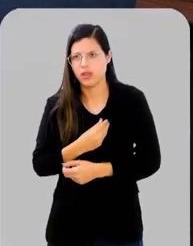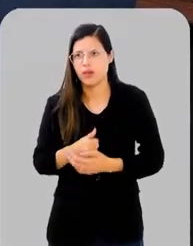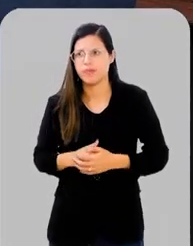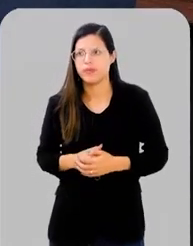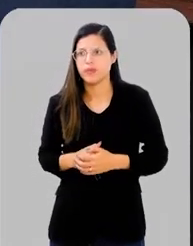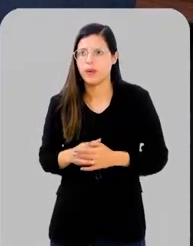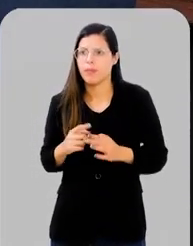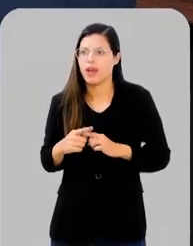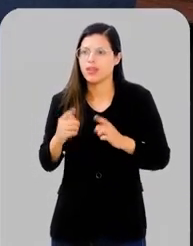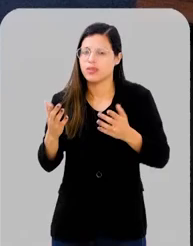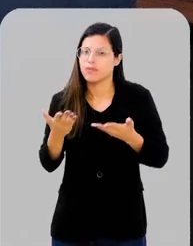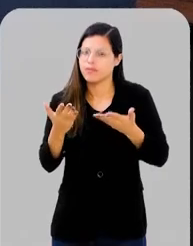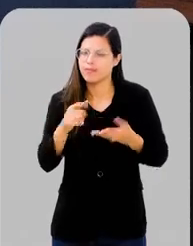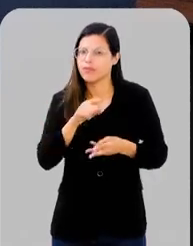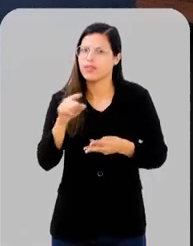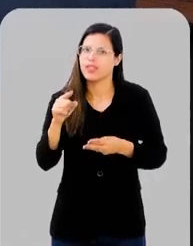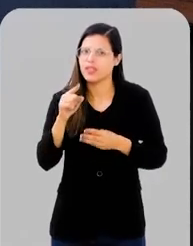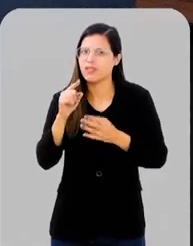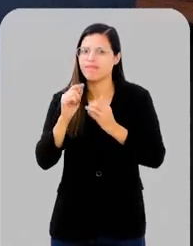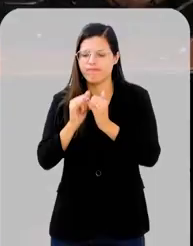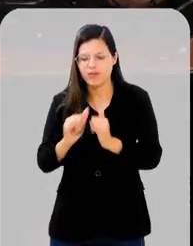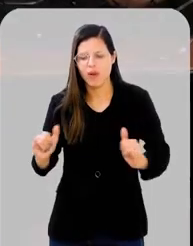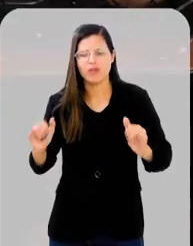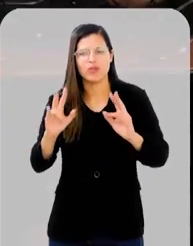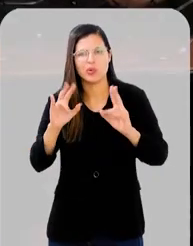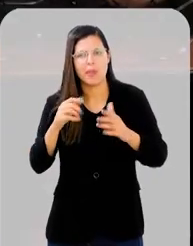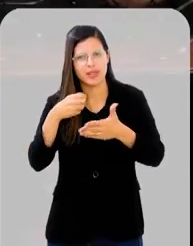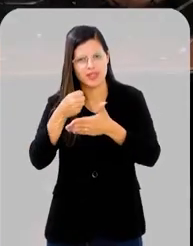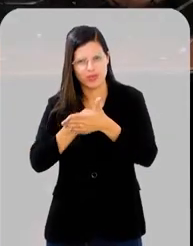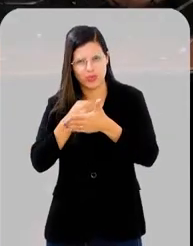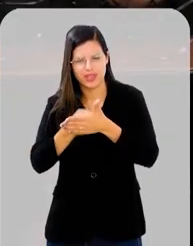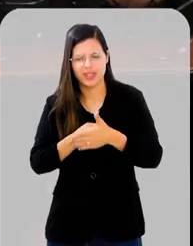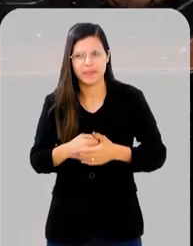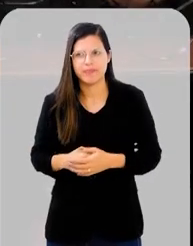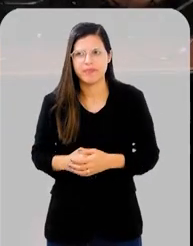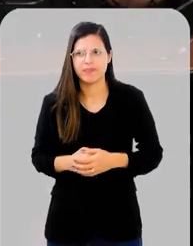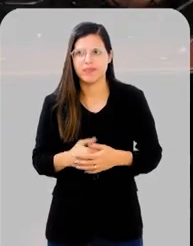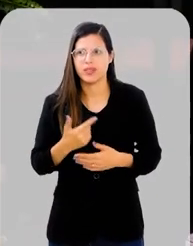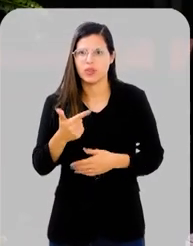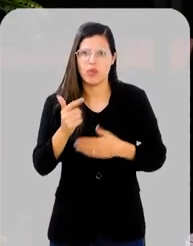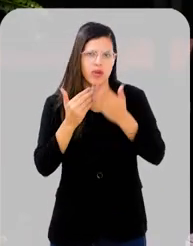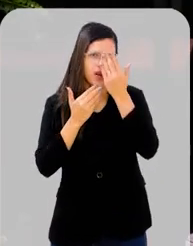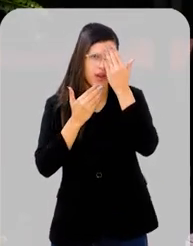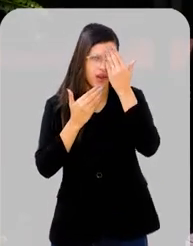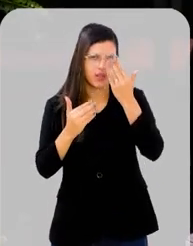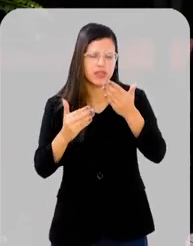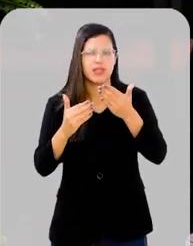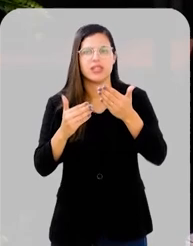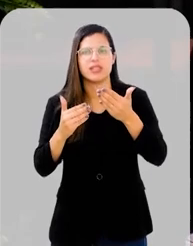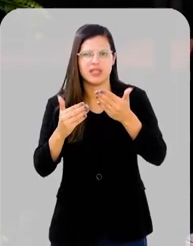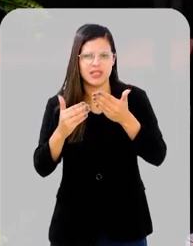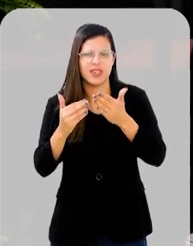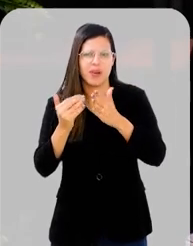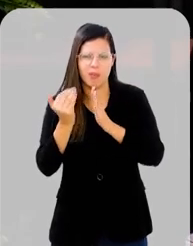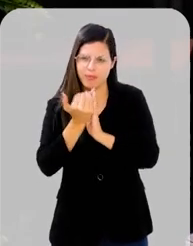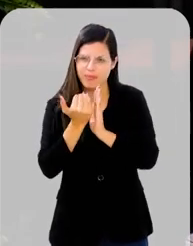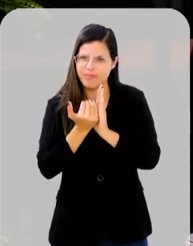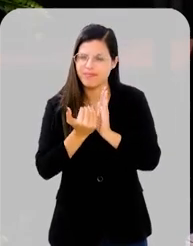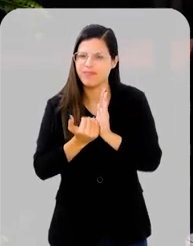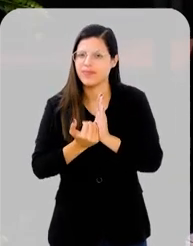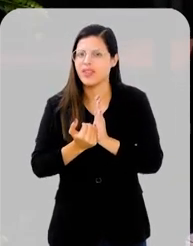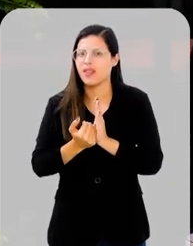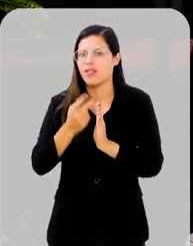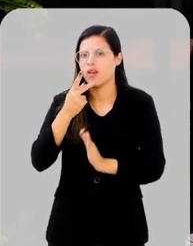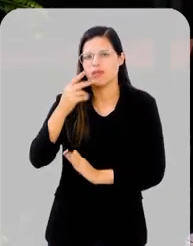mas eu gostaria muito que você deixasse uma mensagem PR as pessoas sobre essa luta é eu quero mais uma vez agradecer a toda a sua audiência e dizer